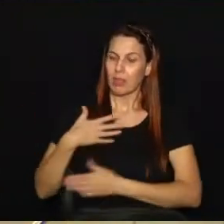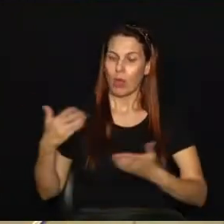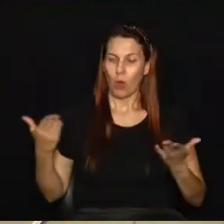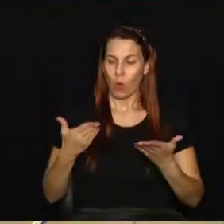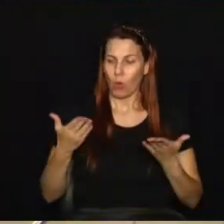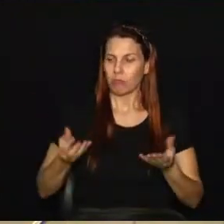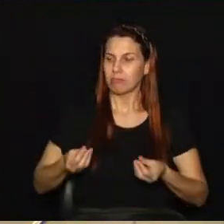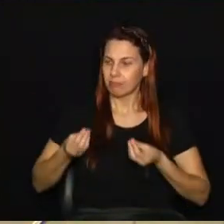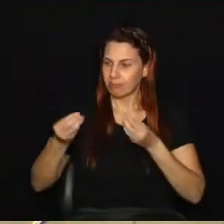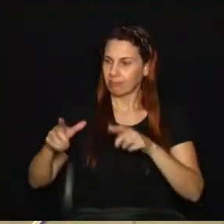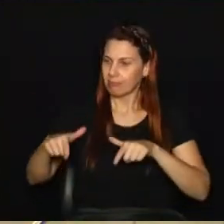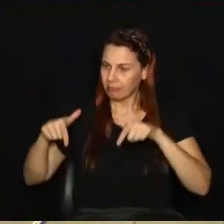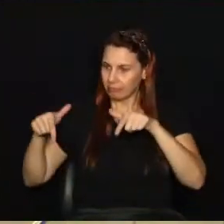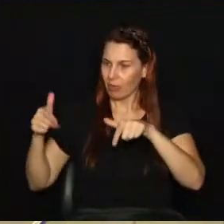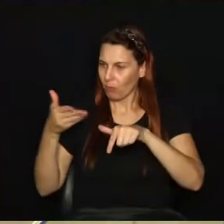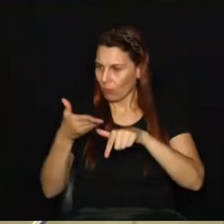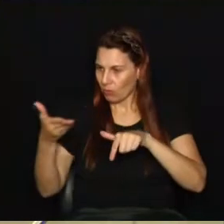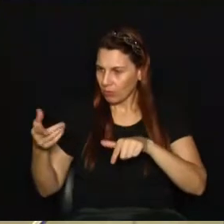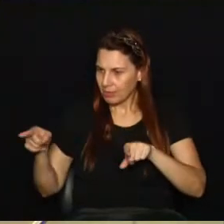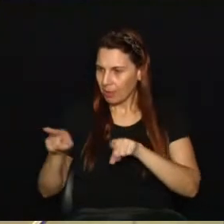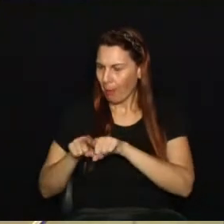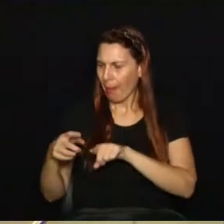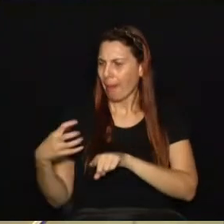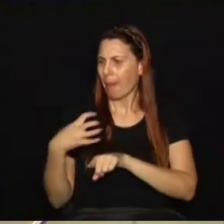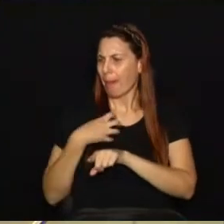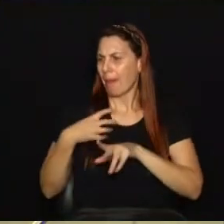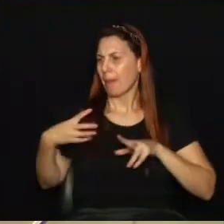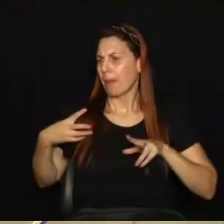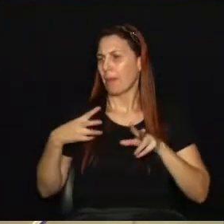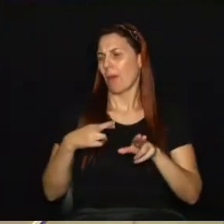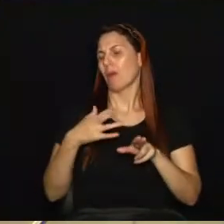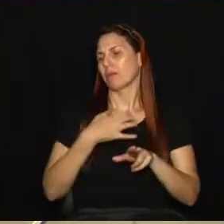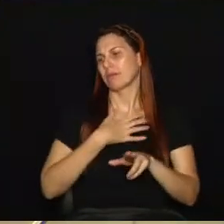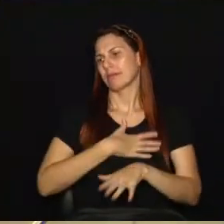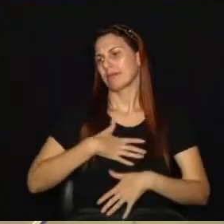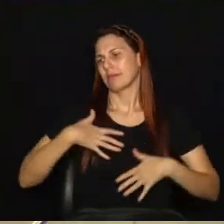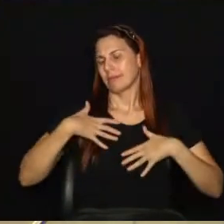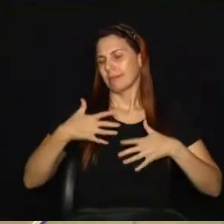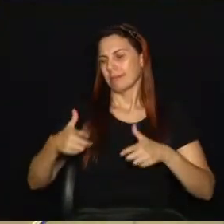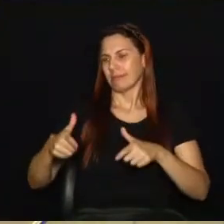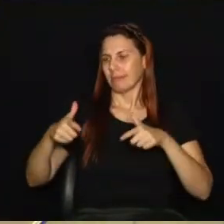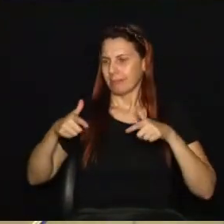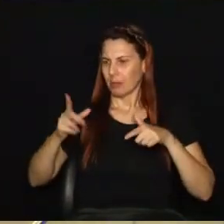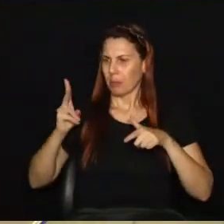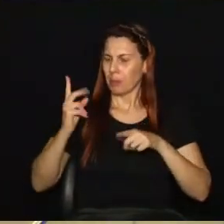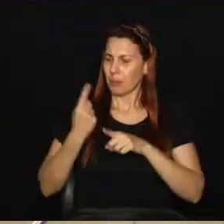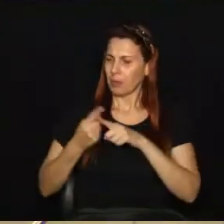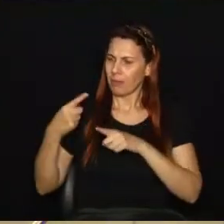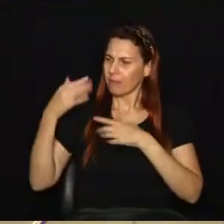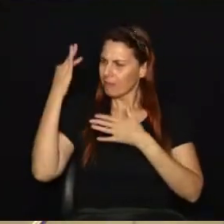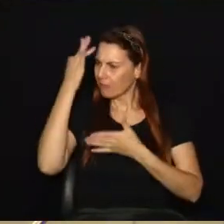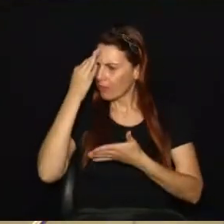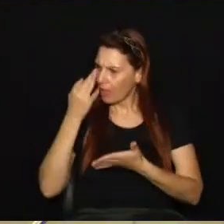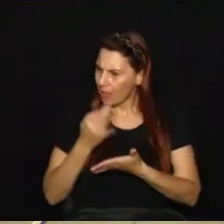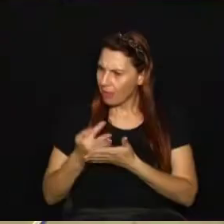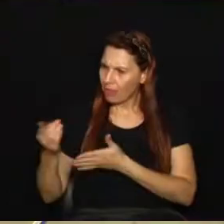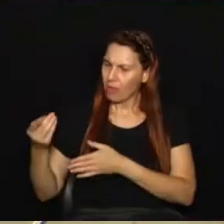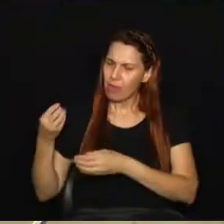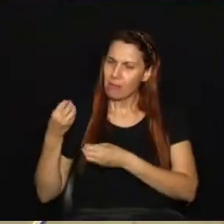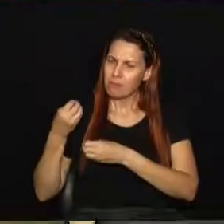é extensivo a vocês. De alguma forma, vocês contribuíram dentro da sua fé, da fé de vocês, para que ele pudesse